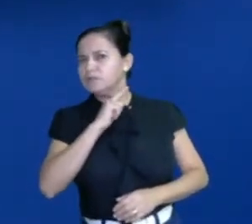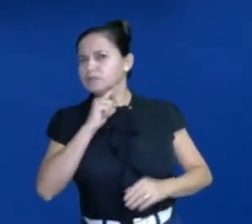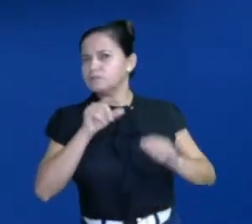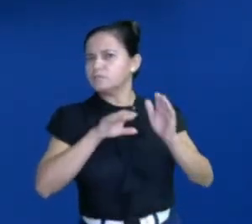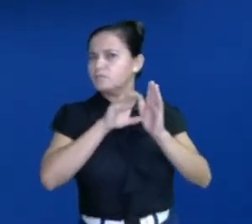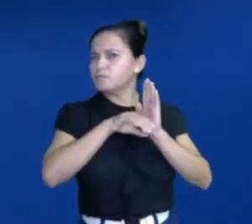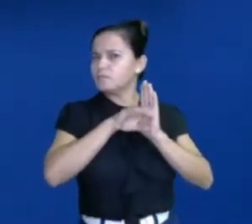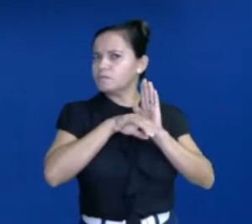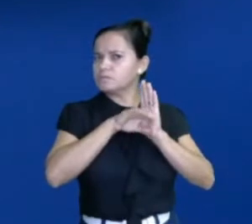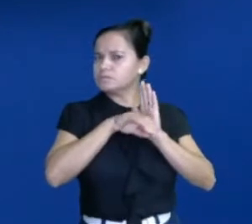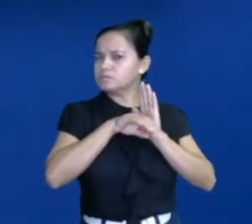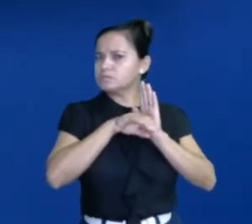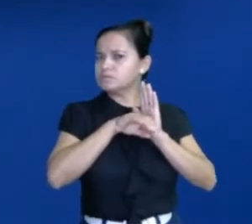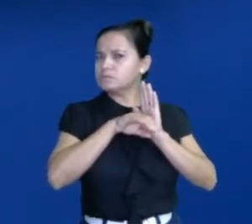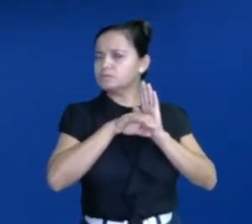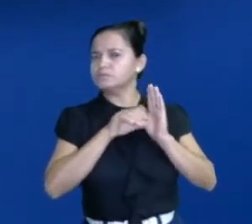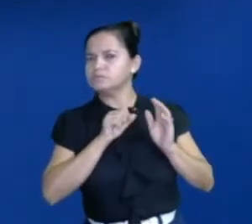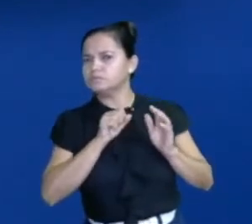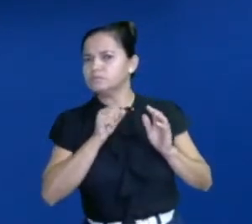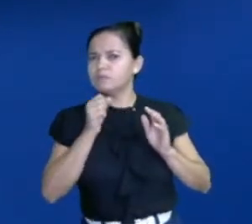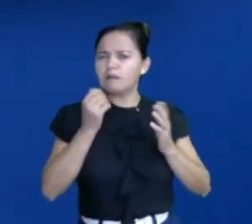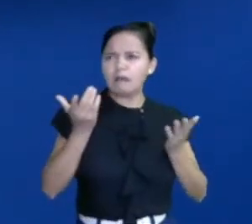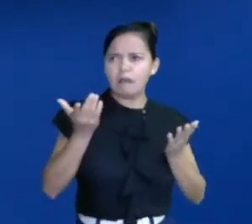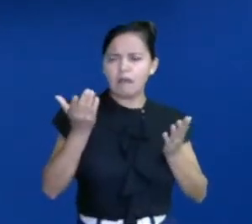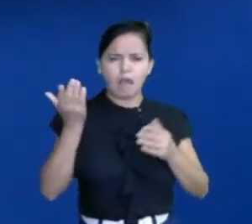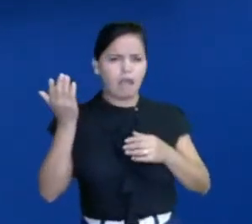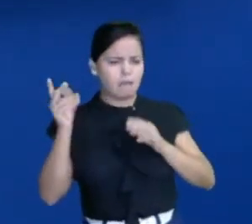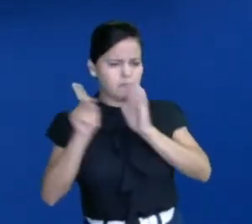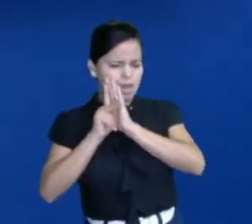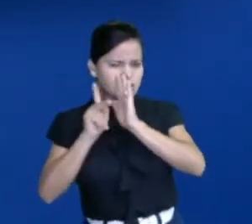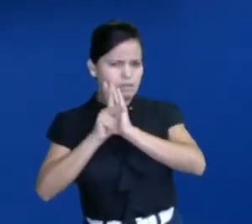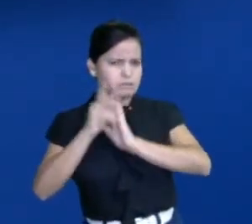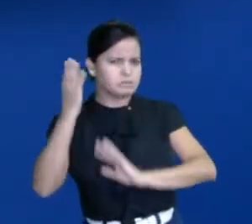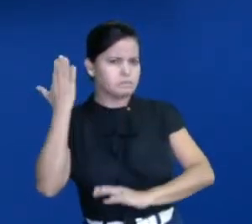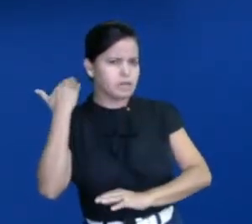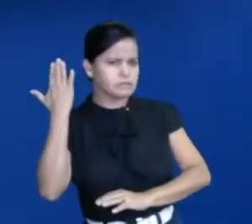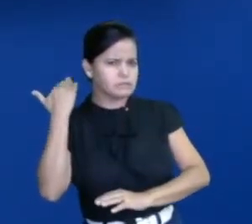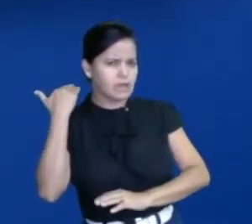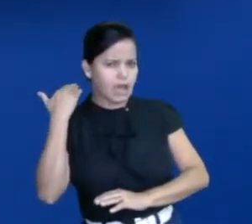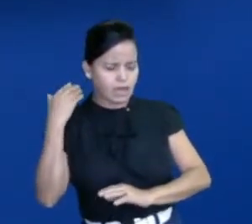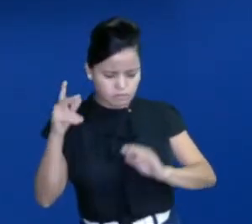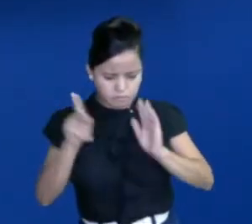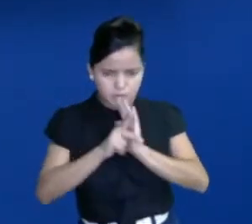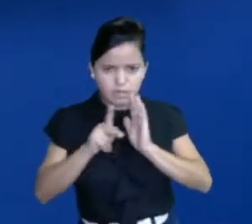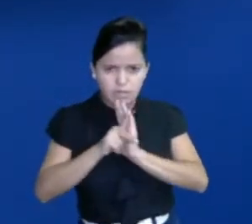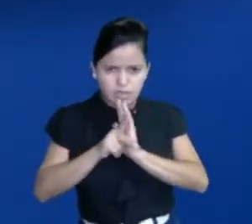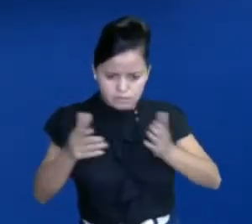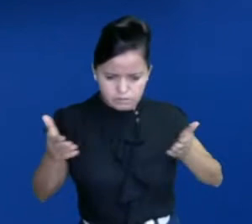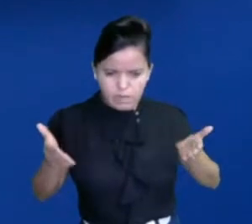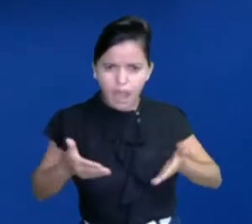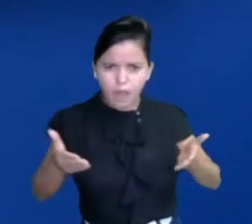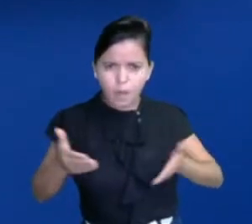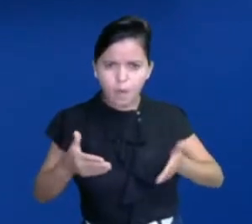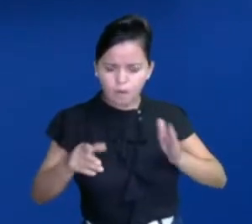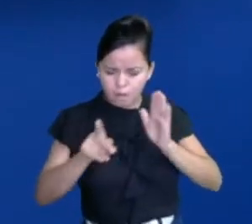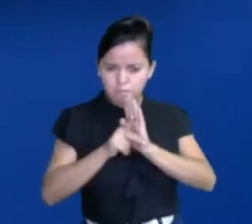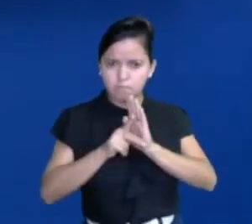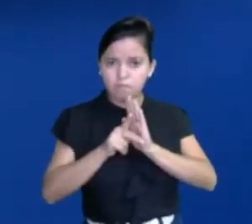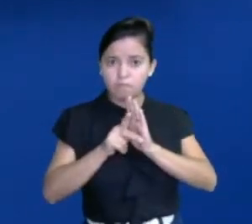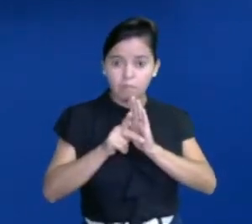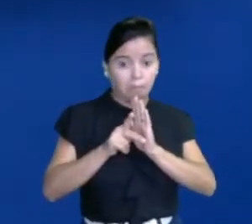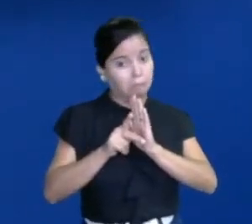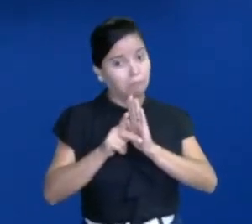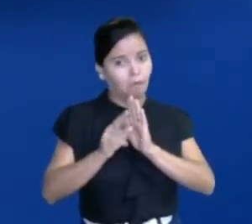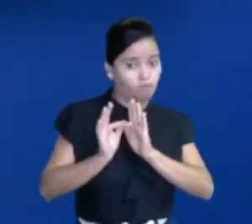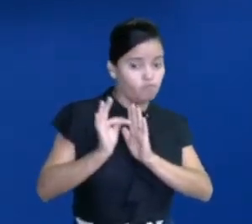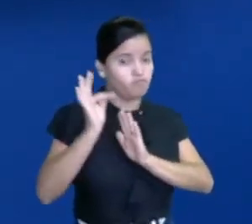conceituar e dizer: ah, isso aqui aconteceu no passado, isso aqui aconteceu no presente, ou está acontecendo no, no,